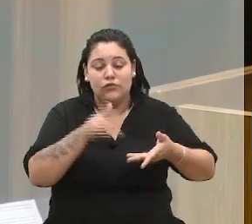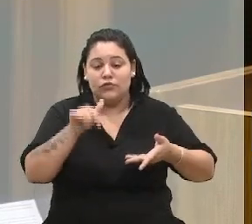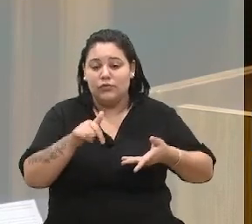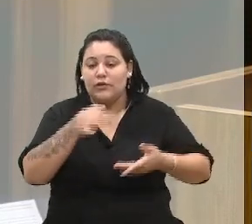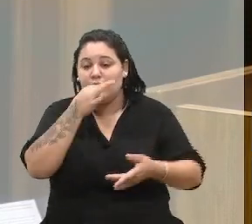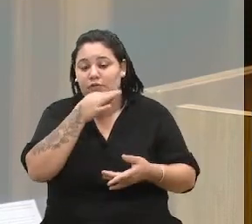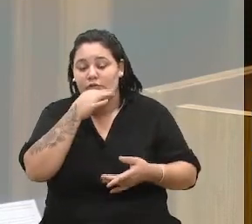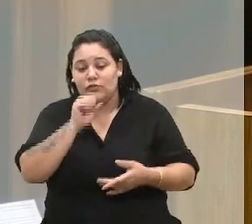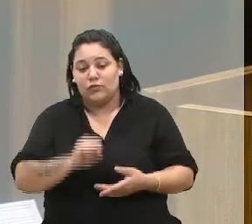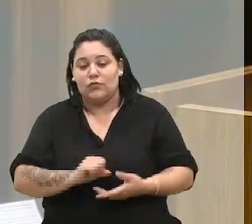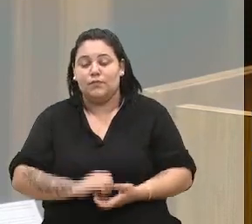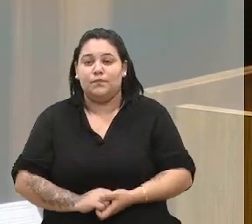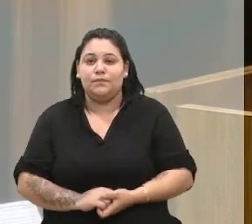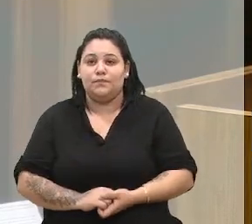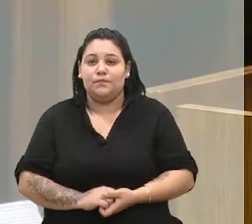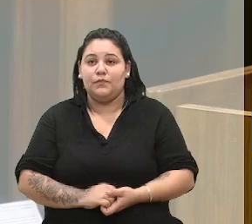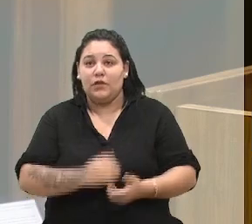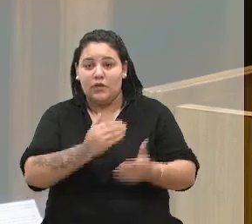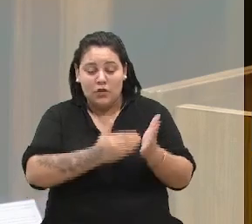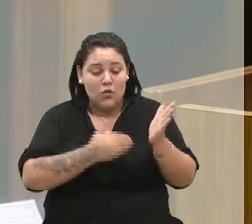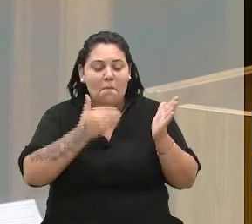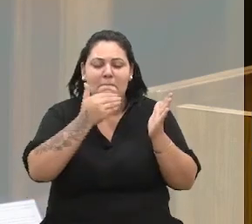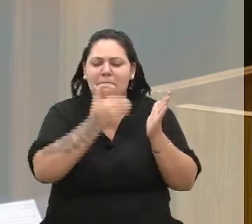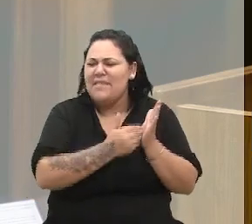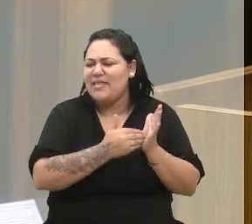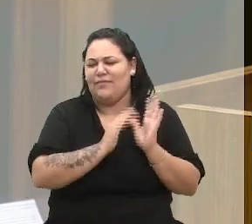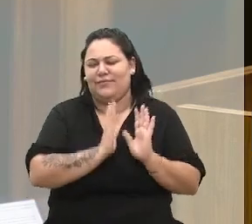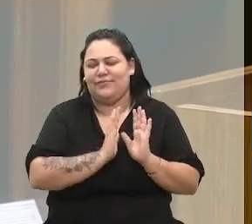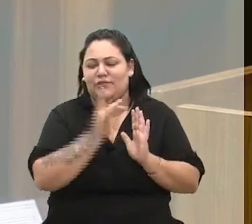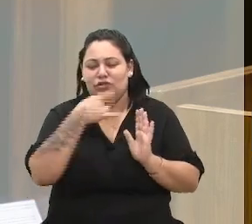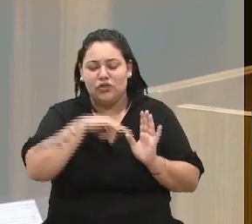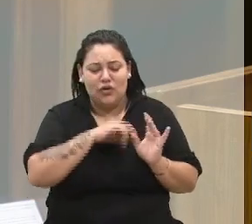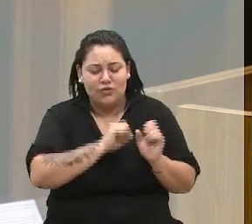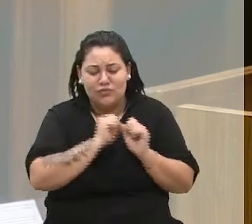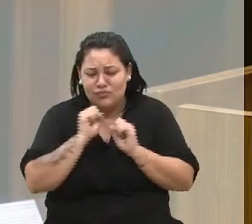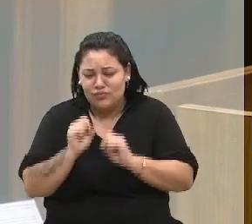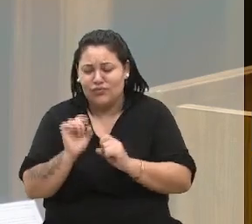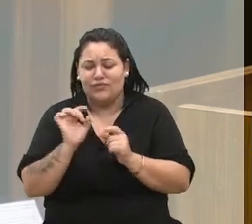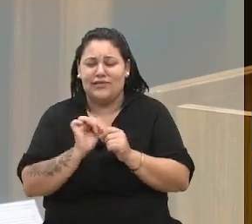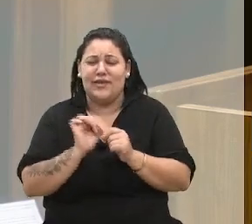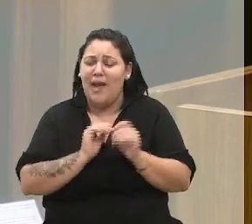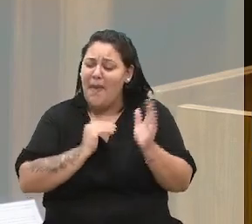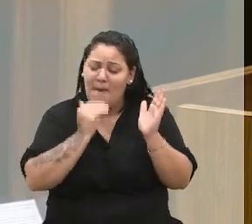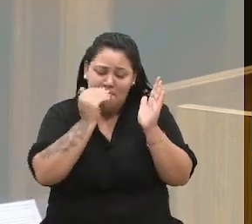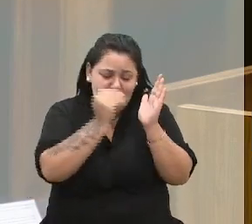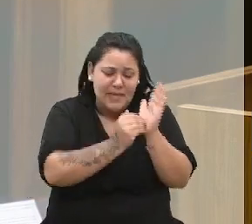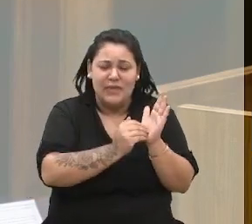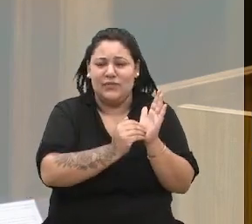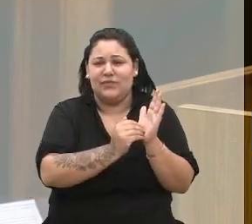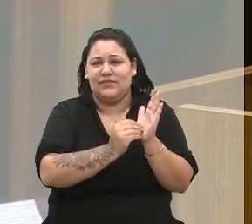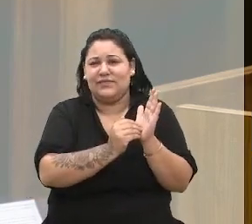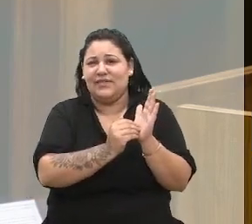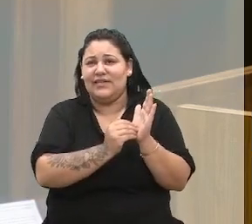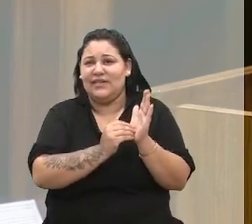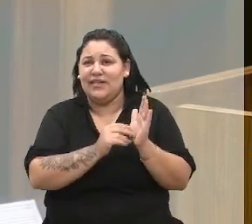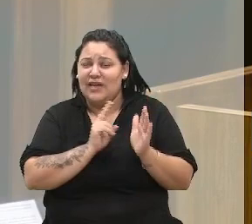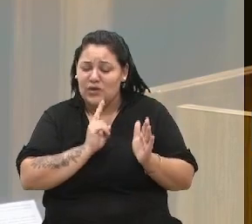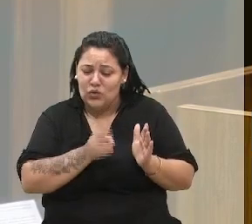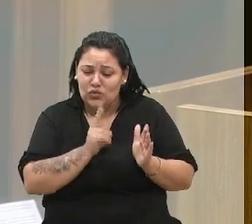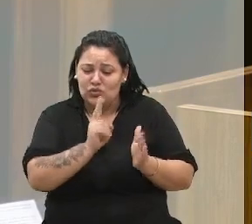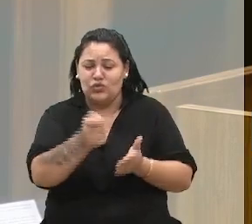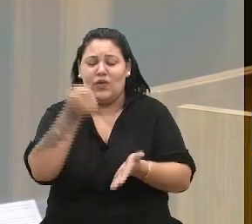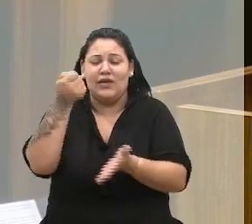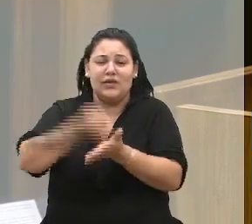do Sul. E o mínimo que nós podemos fazer, o mínimo, é manter e